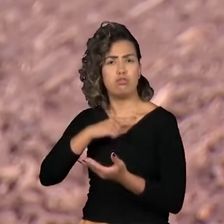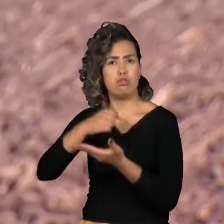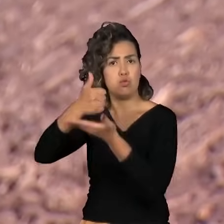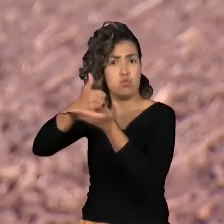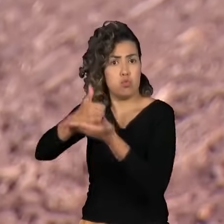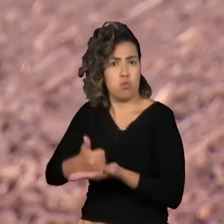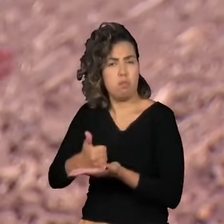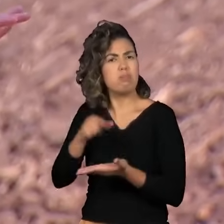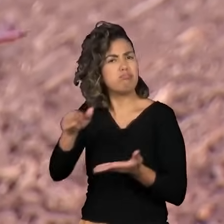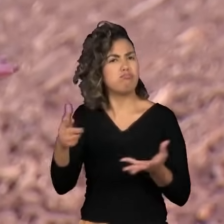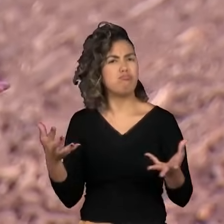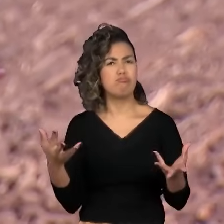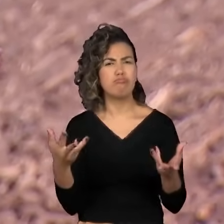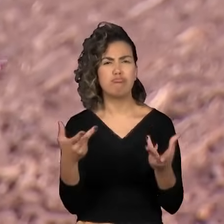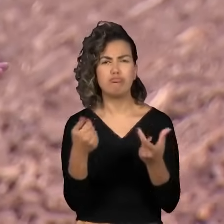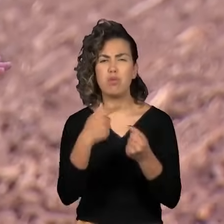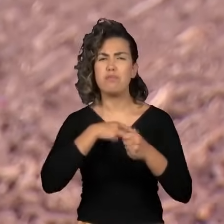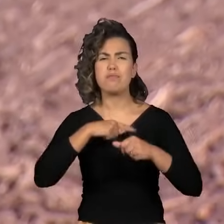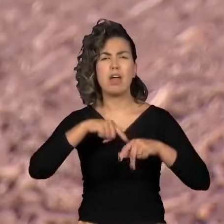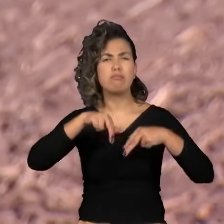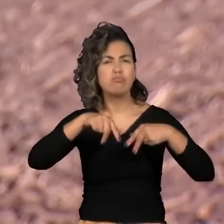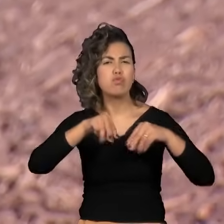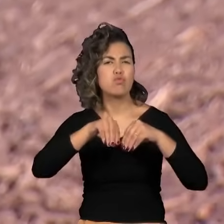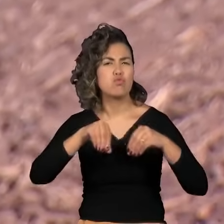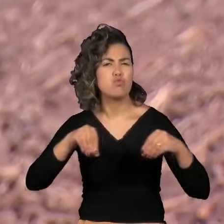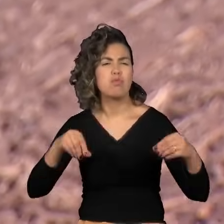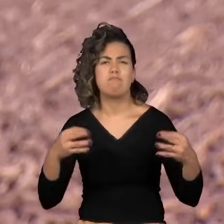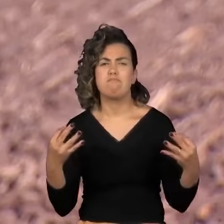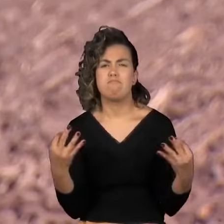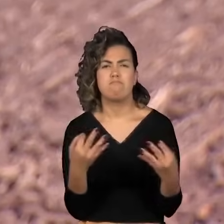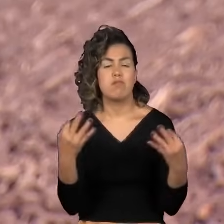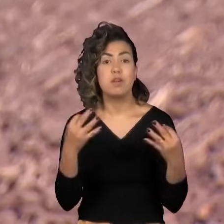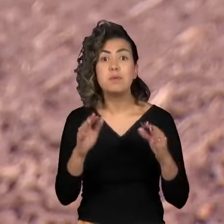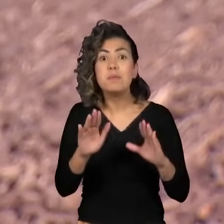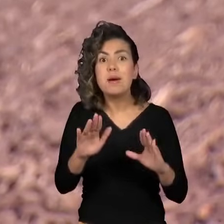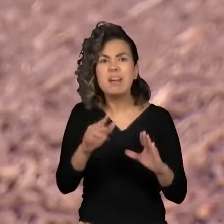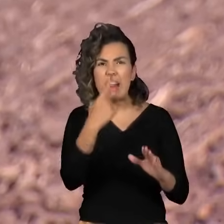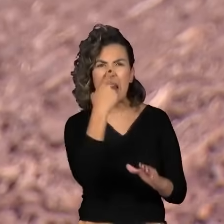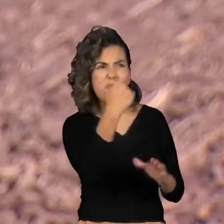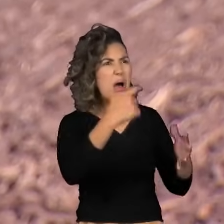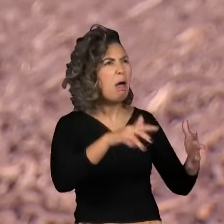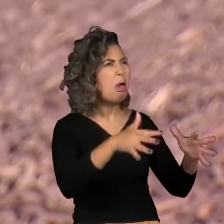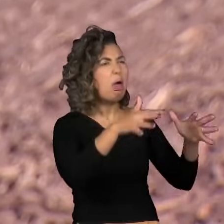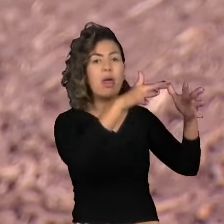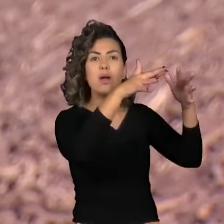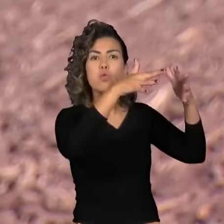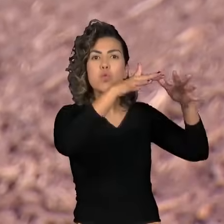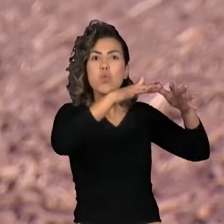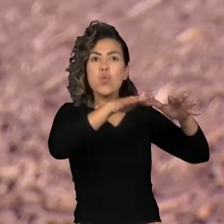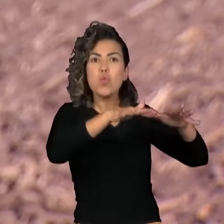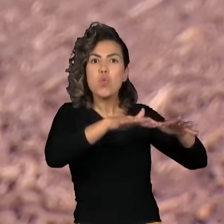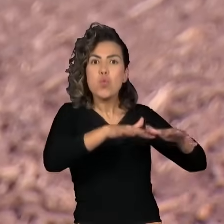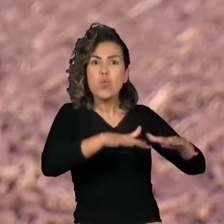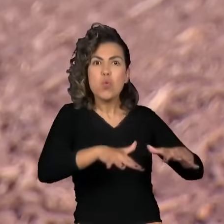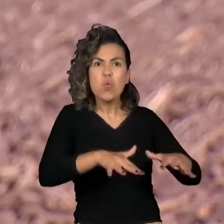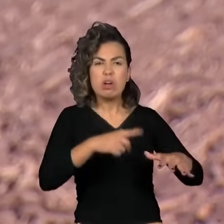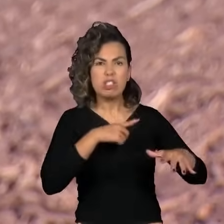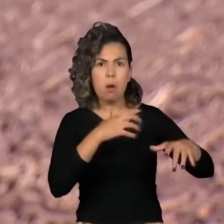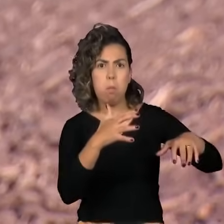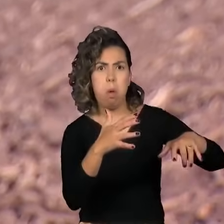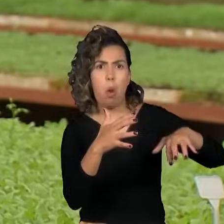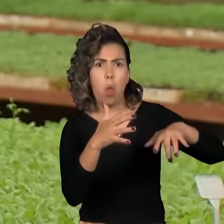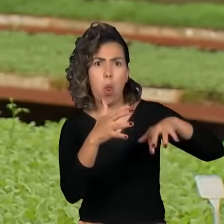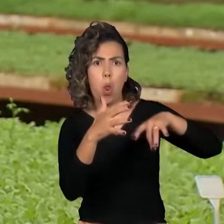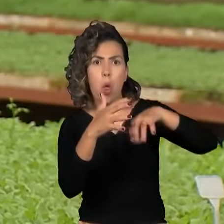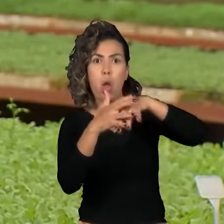em nutrientes, tudo que vem para cá deixa de ocupar espaço no aterro sanitário e de emitir gases de efeito